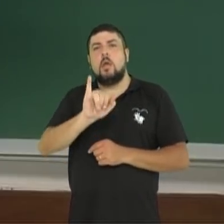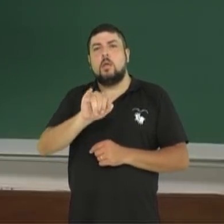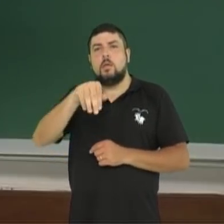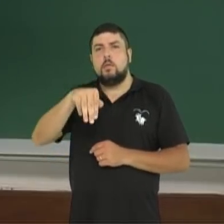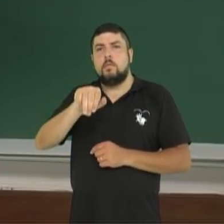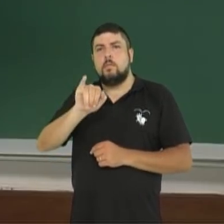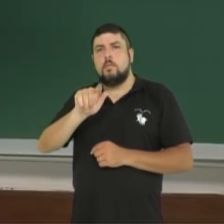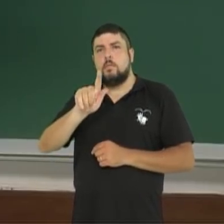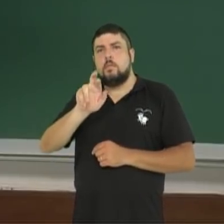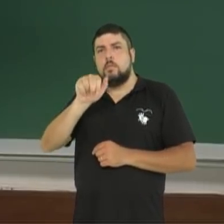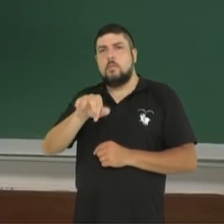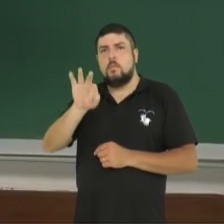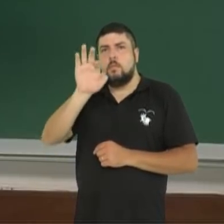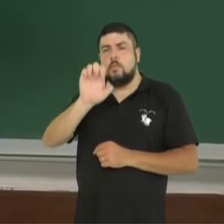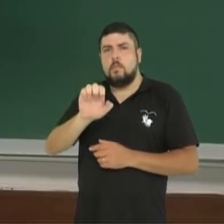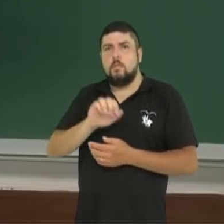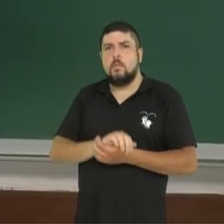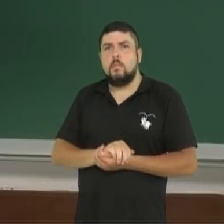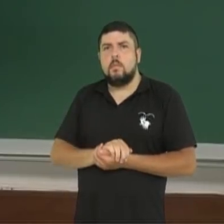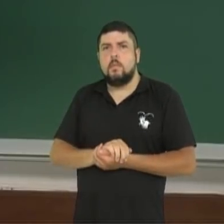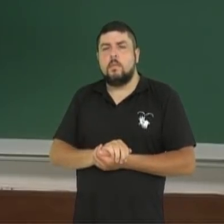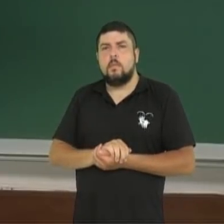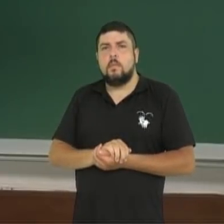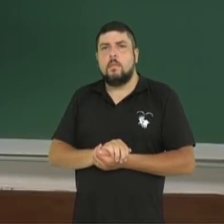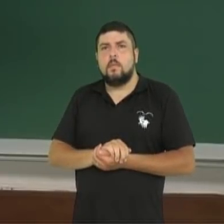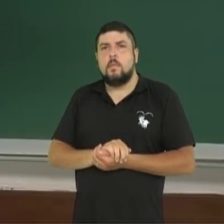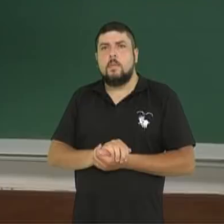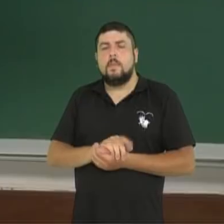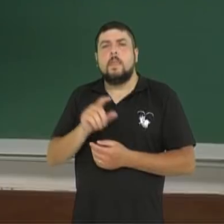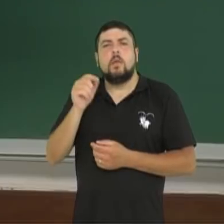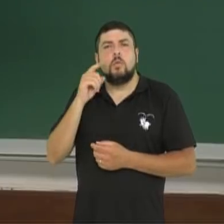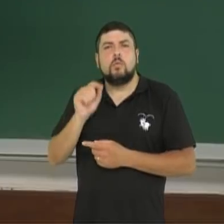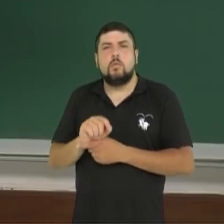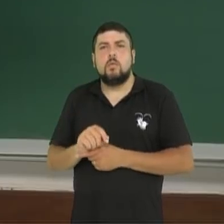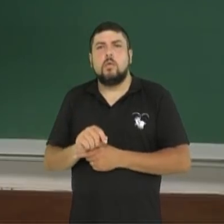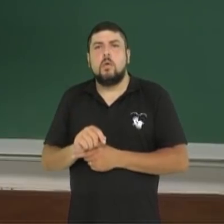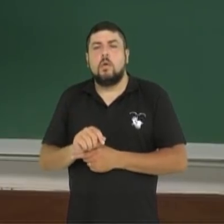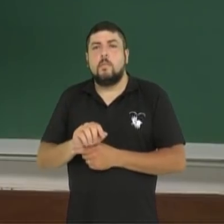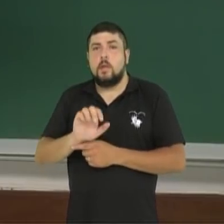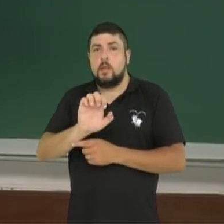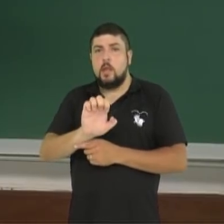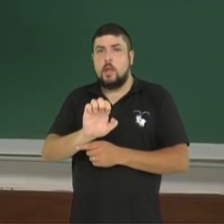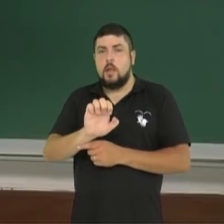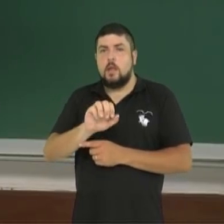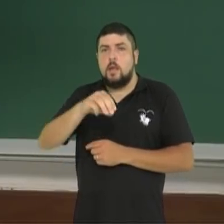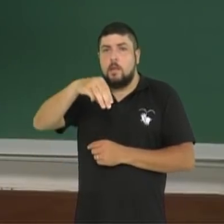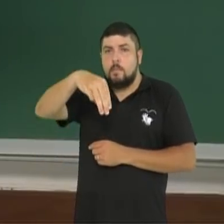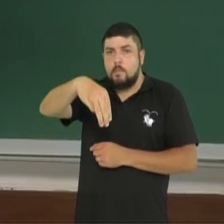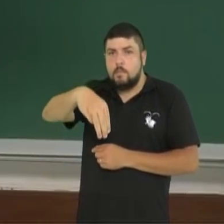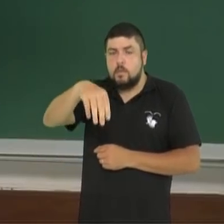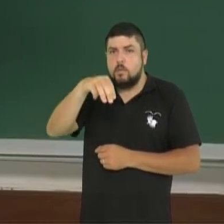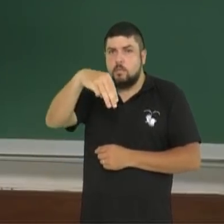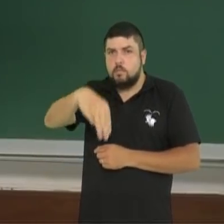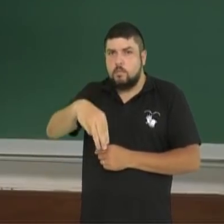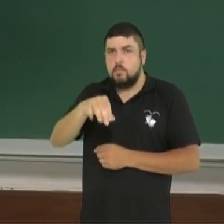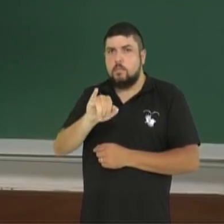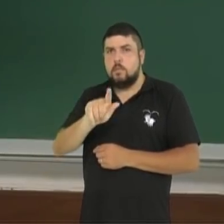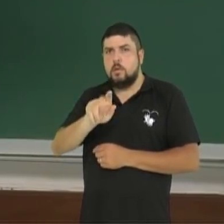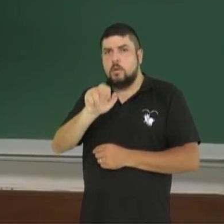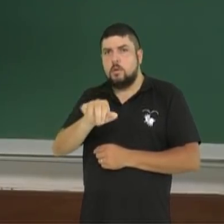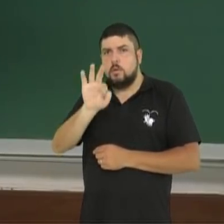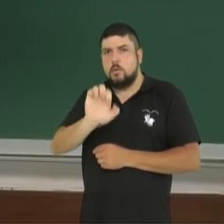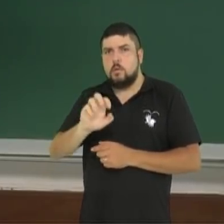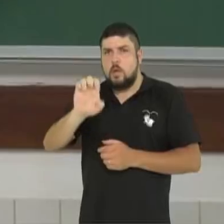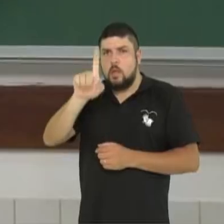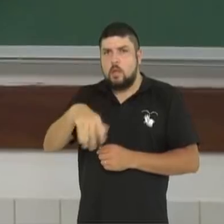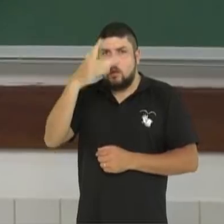de um lugar para o outro. E refugiado já é uma palavra que tem um sentido diferente de imigrante. Porque a